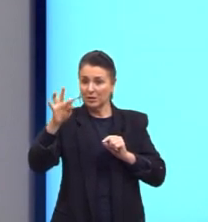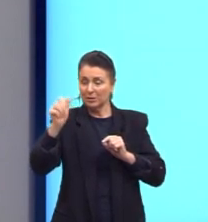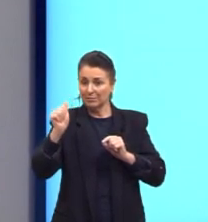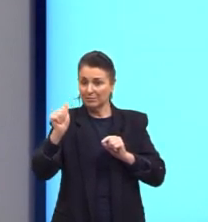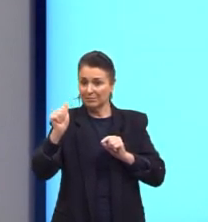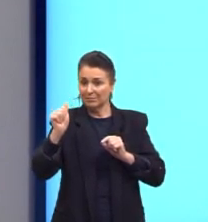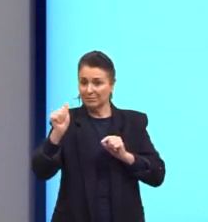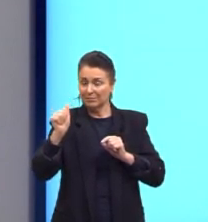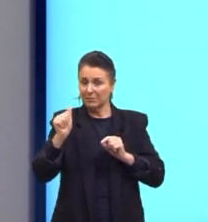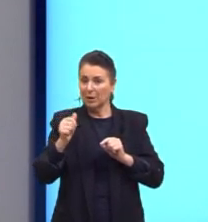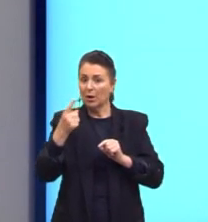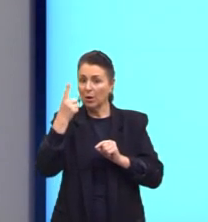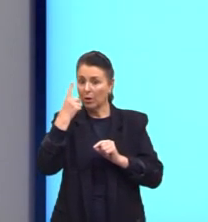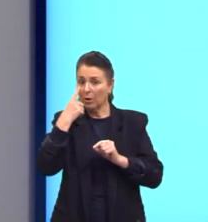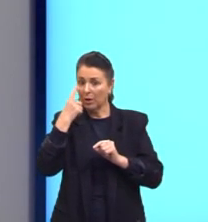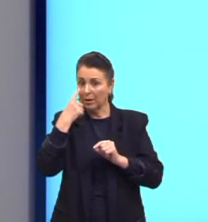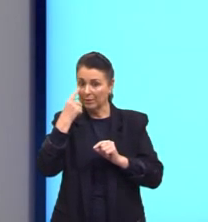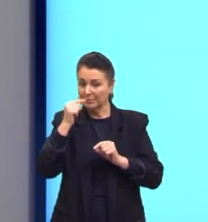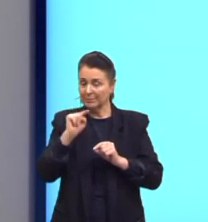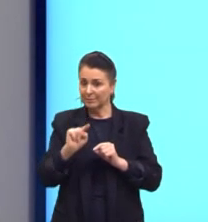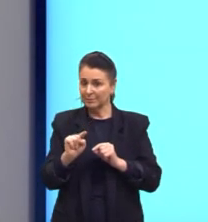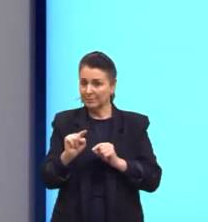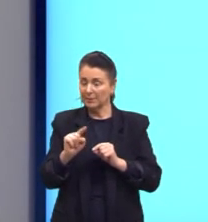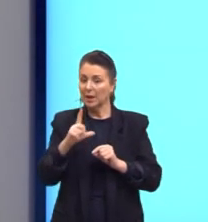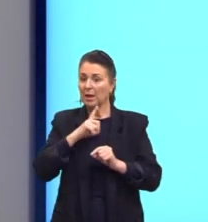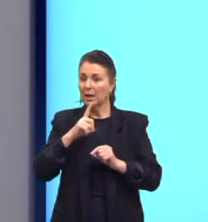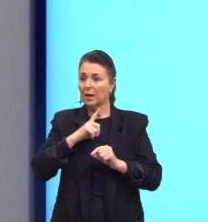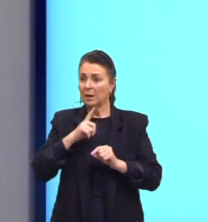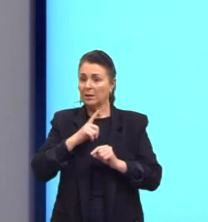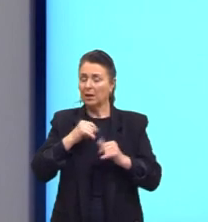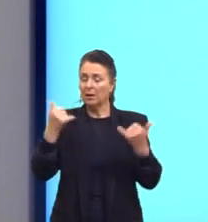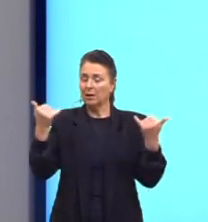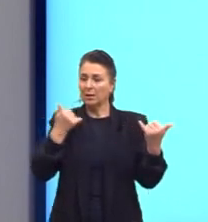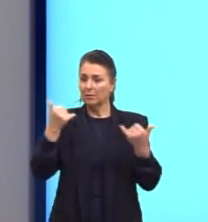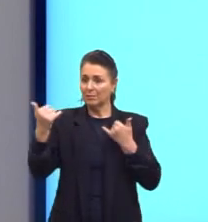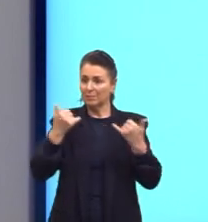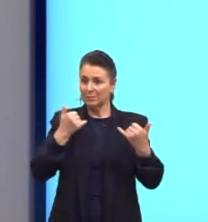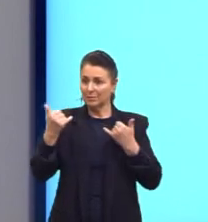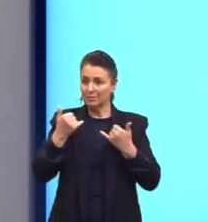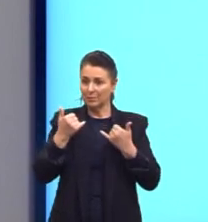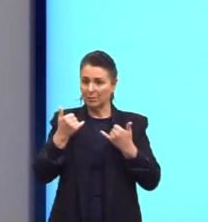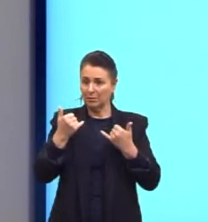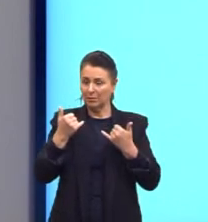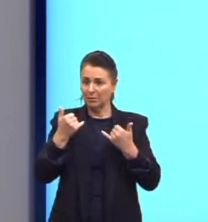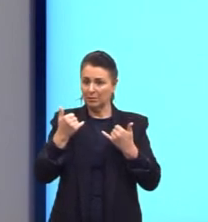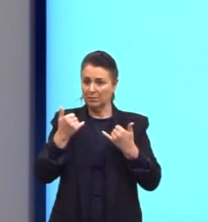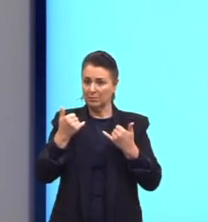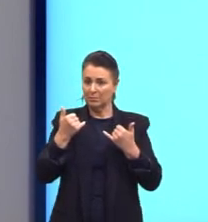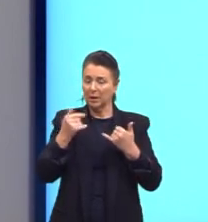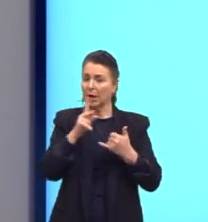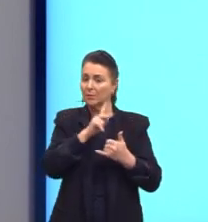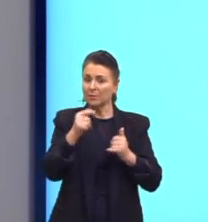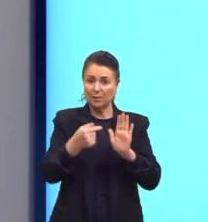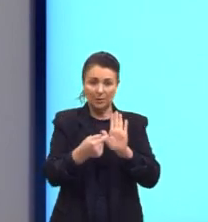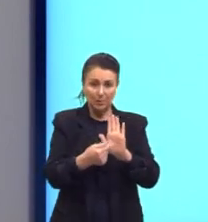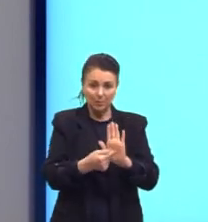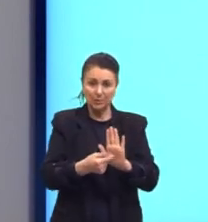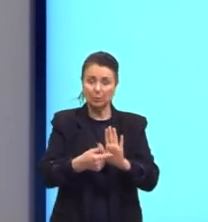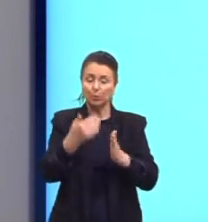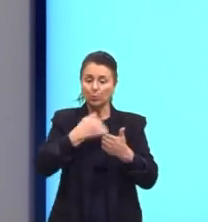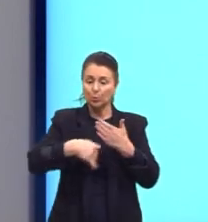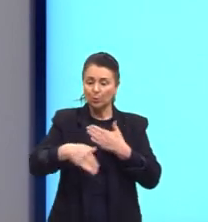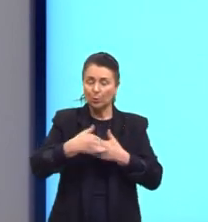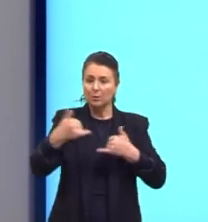ajuda a gente então até aqui ó tem temos informações para que até para cá a questão